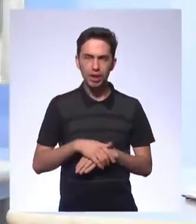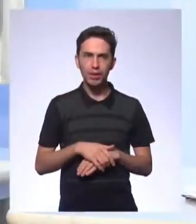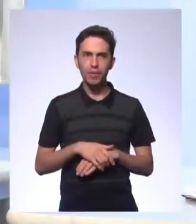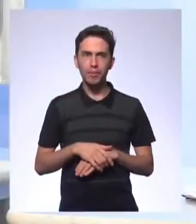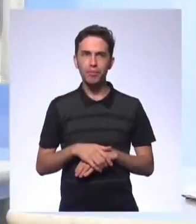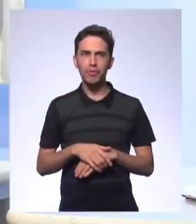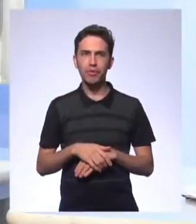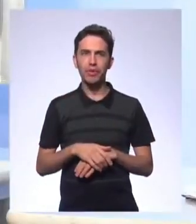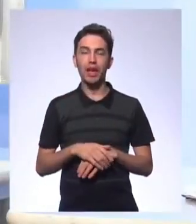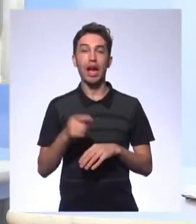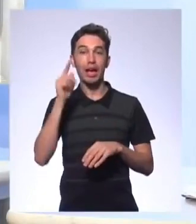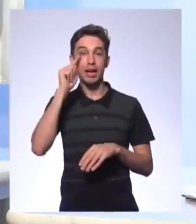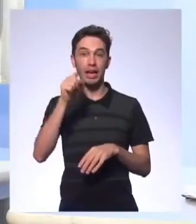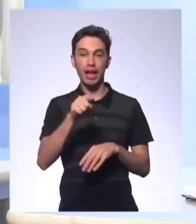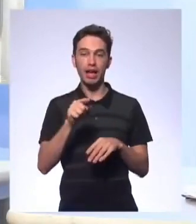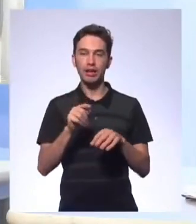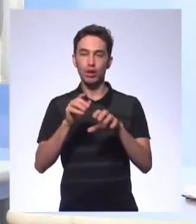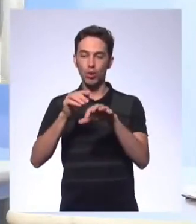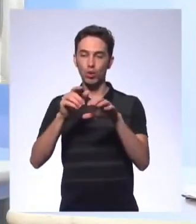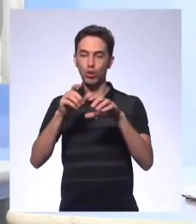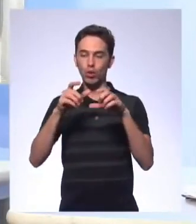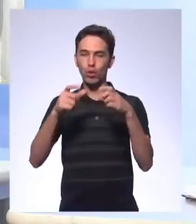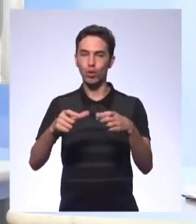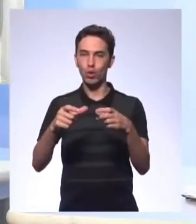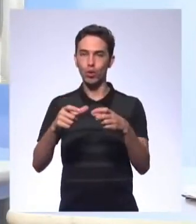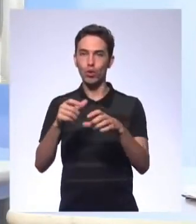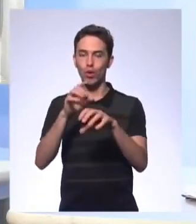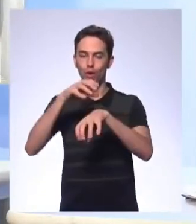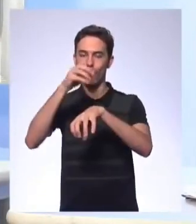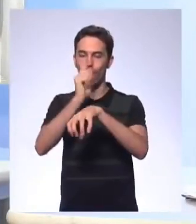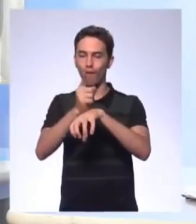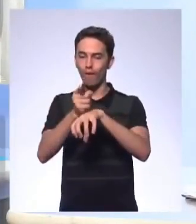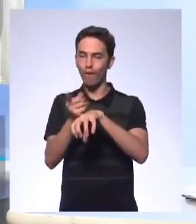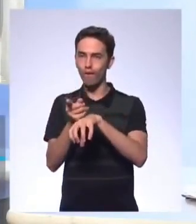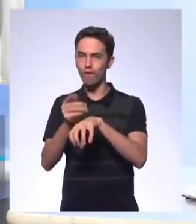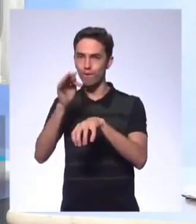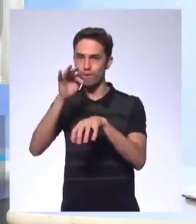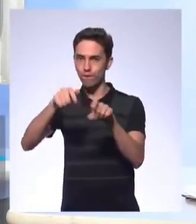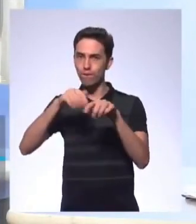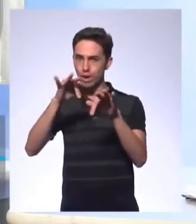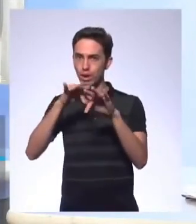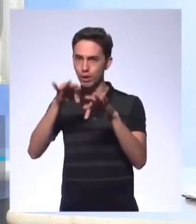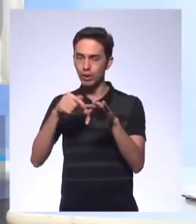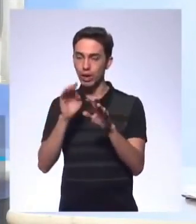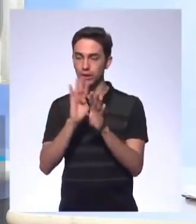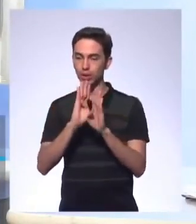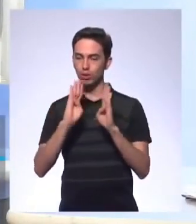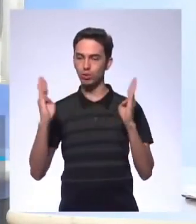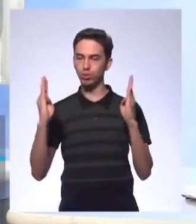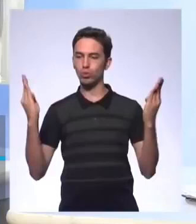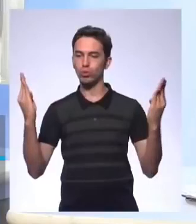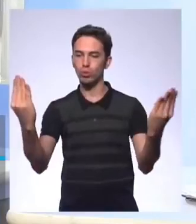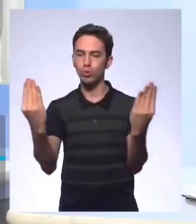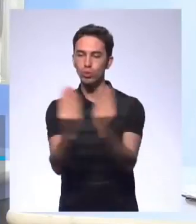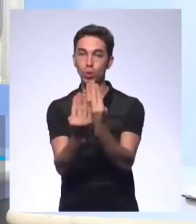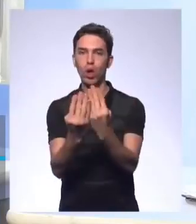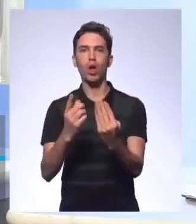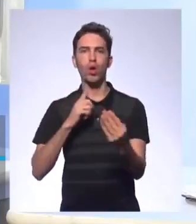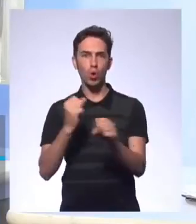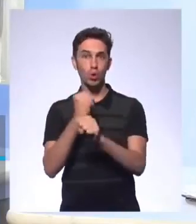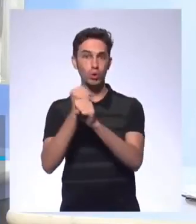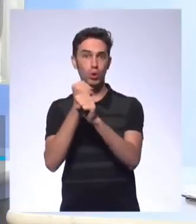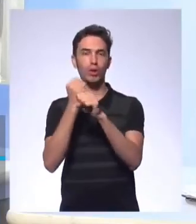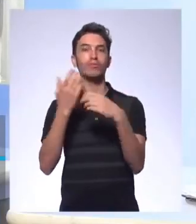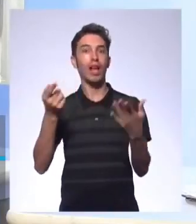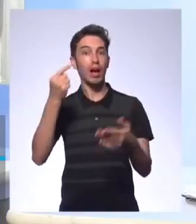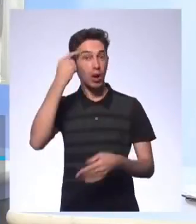ela colocou muro em volta do feudo? Então, é isso que o texto está falando agora. As pessoas começaram a fortificar. Então, vocês imaginam aqui essa Europa